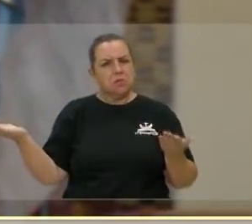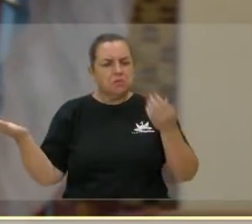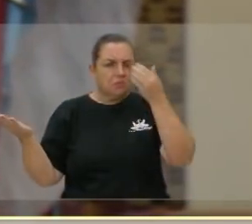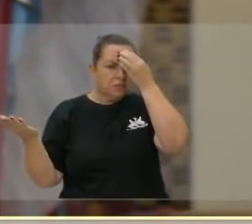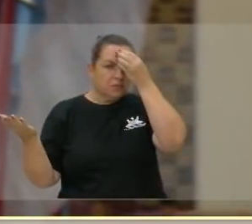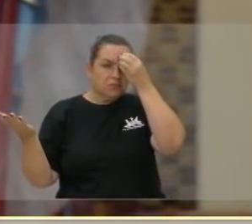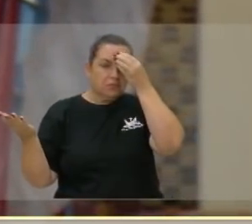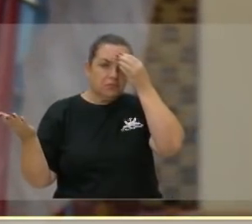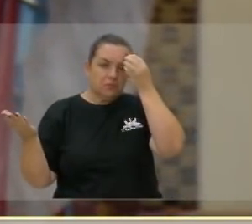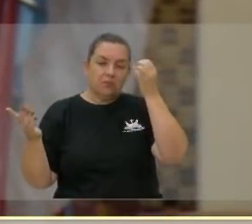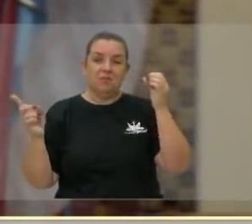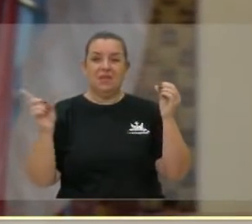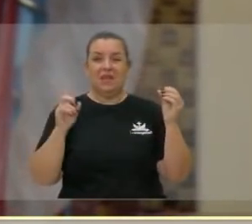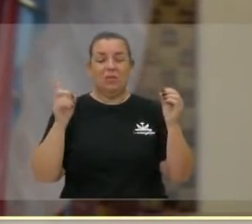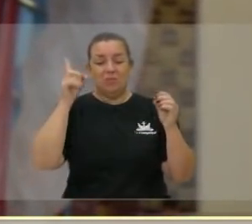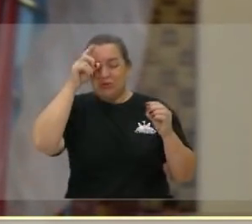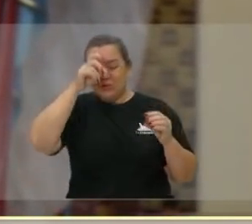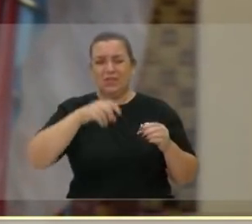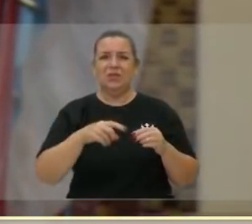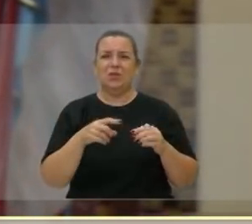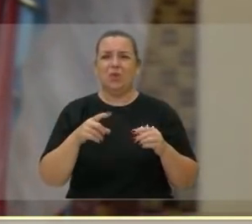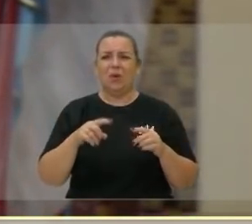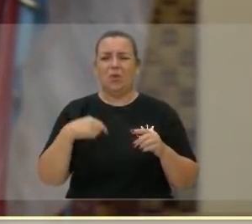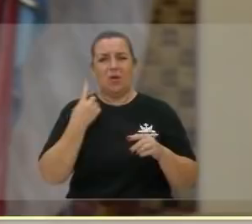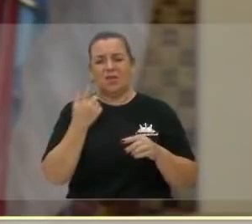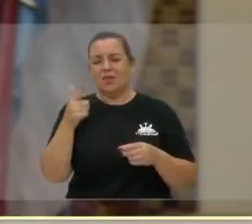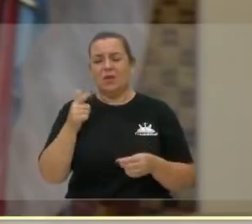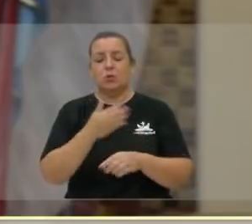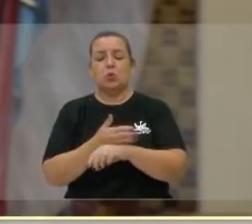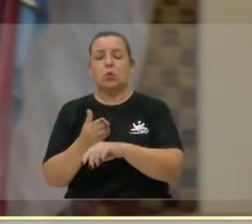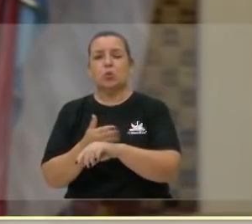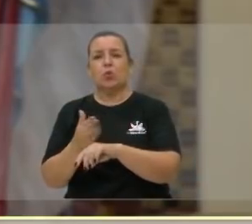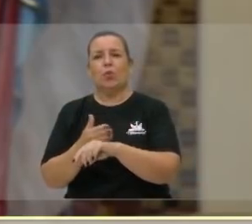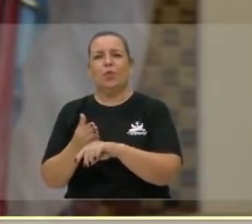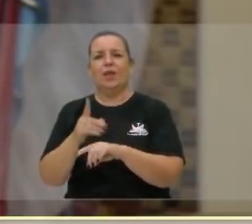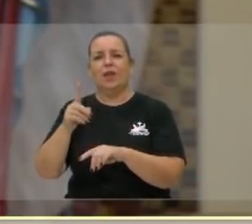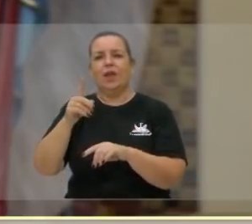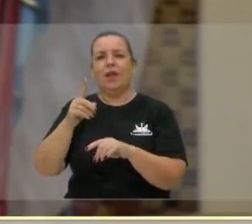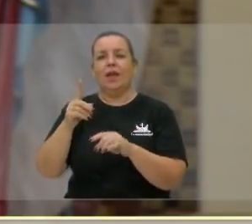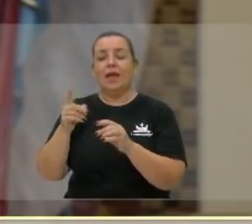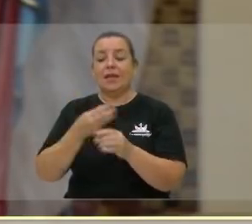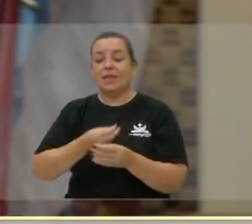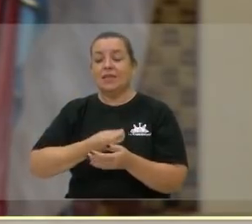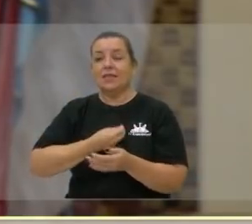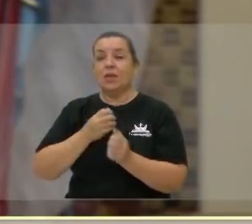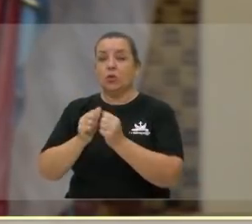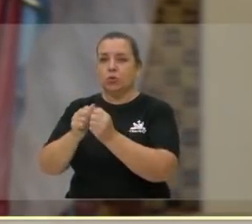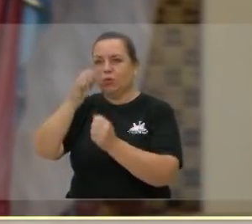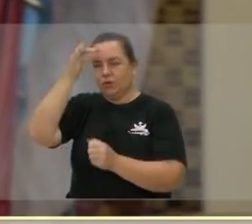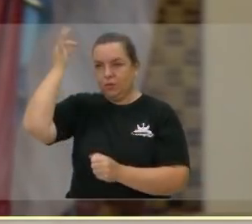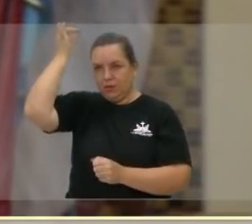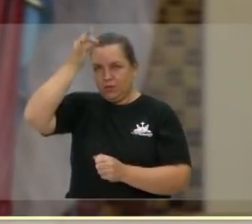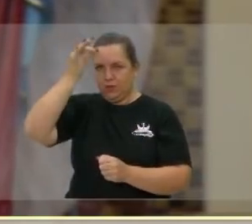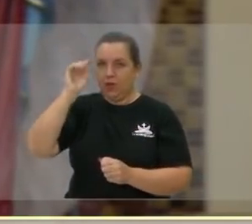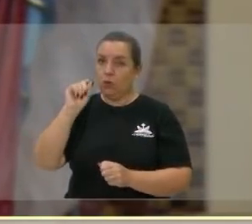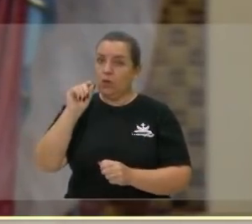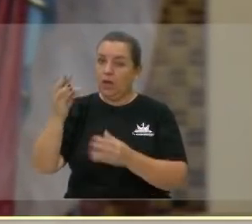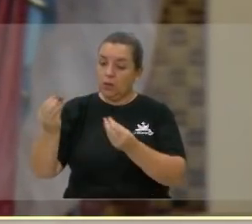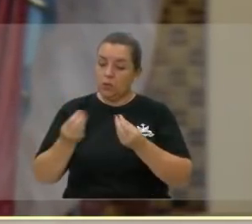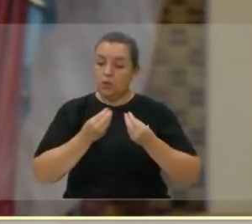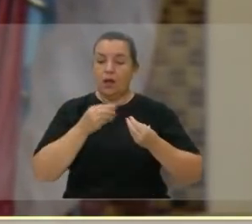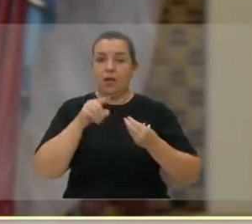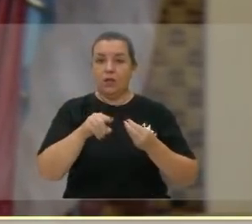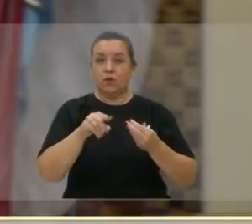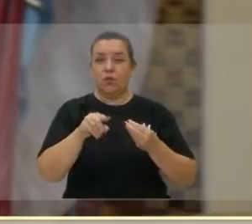é algo muito comum. E quem nos trouxe isso, sem dúvida, foi a renovação carismática, que traz